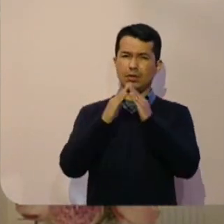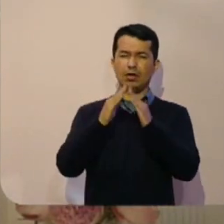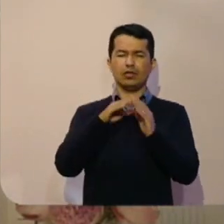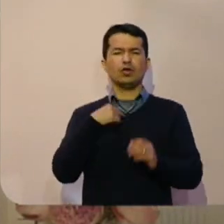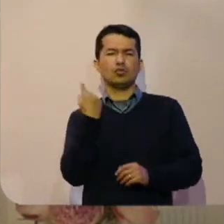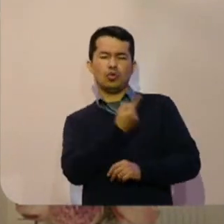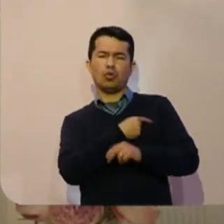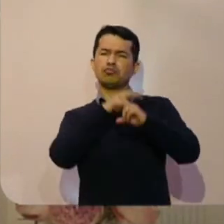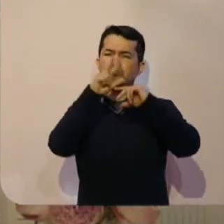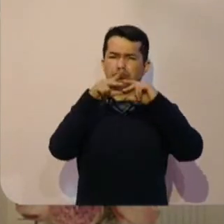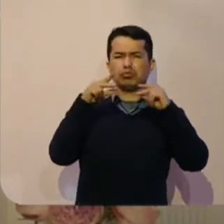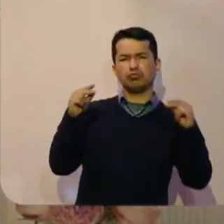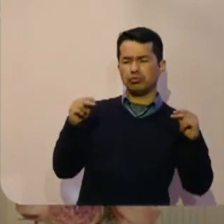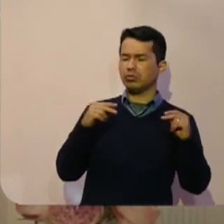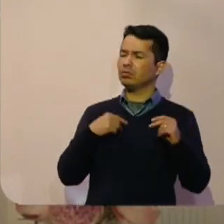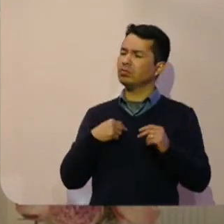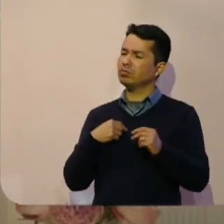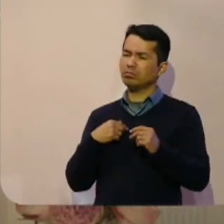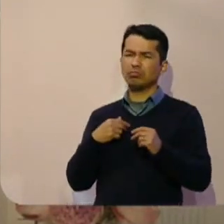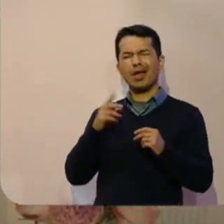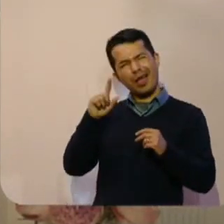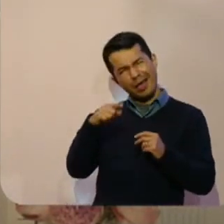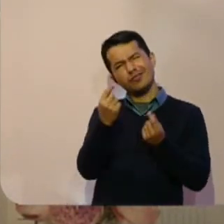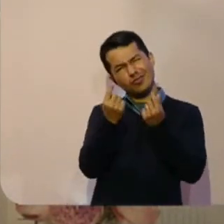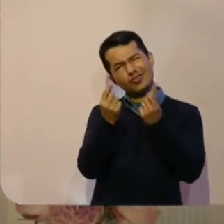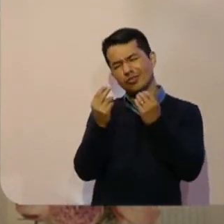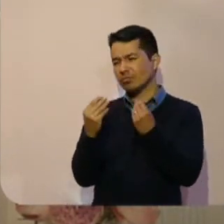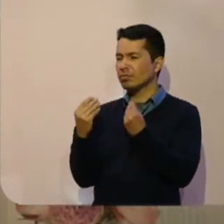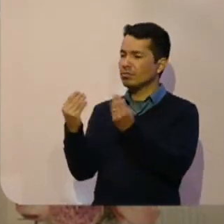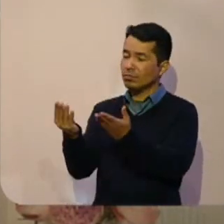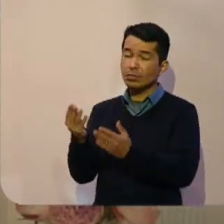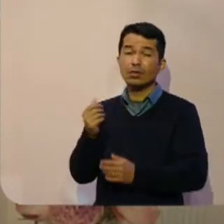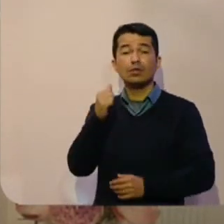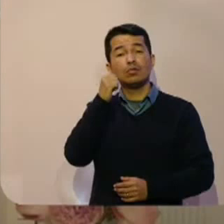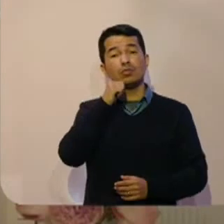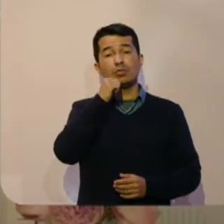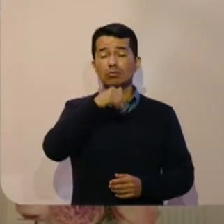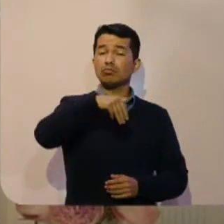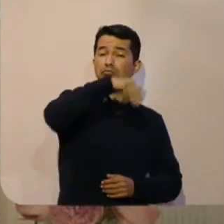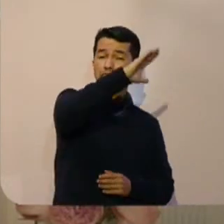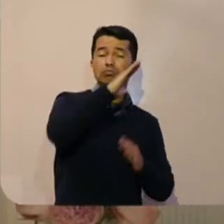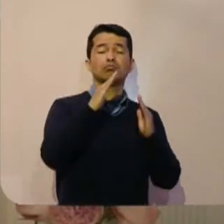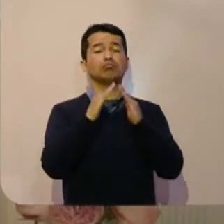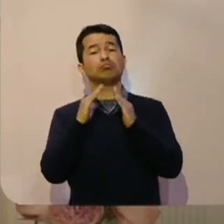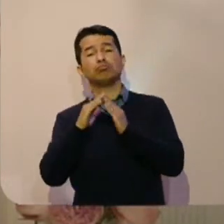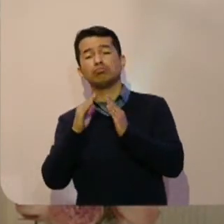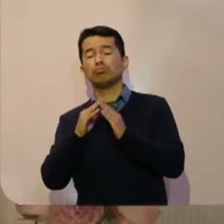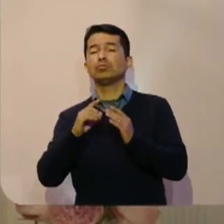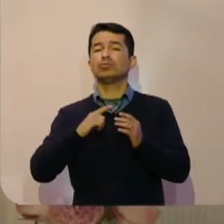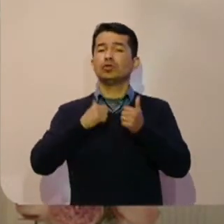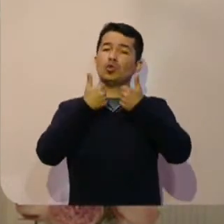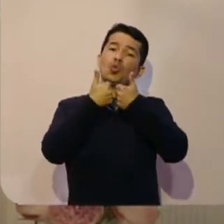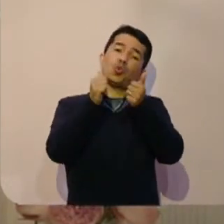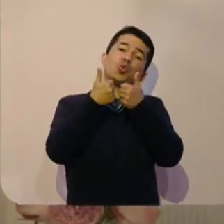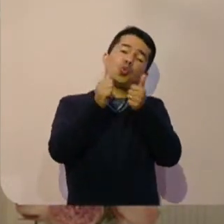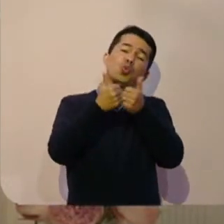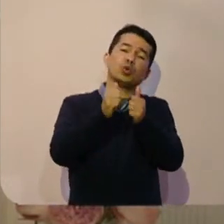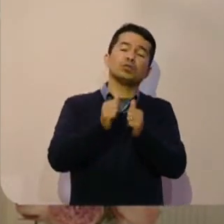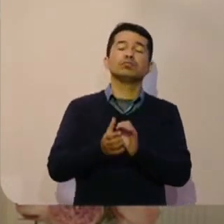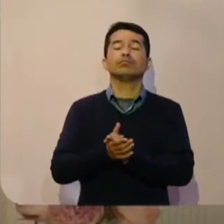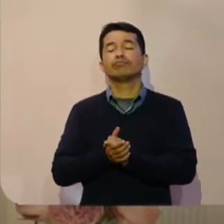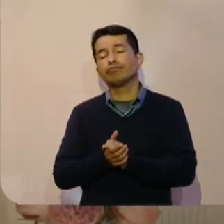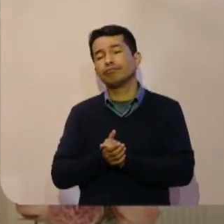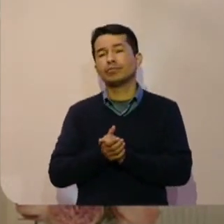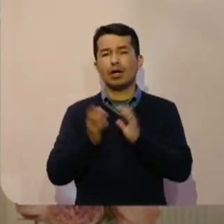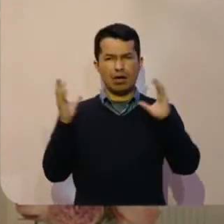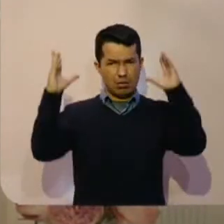dinheiro. E ela, então, foi para casa com aquele valor em dinheiro. E o ônibus em que ela estava, ela trabalha